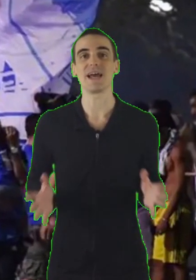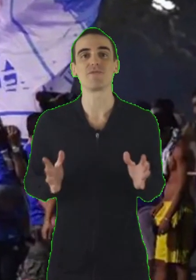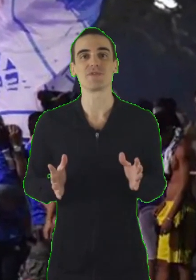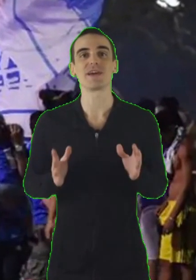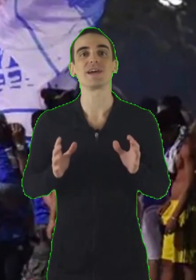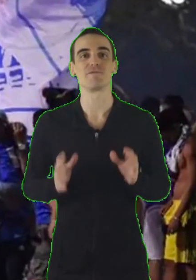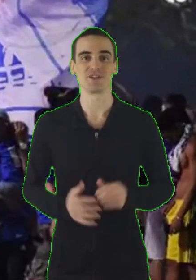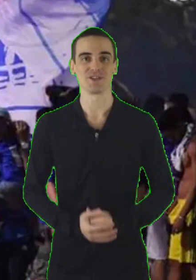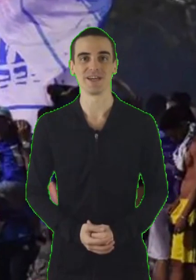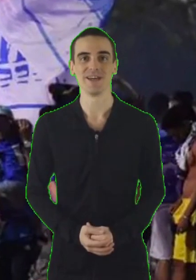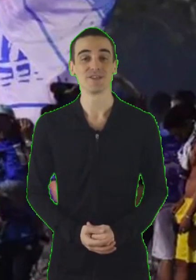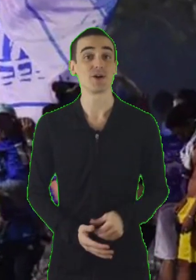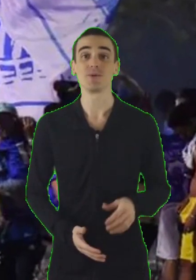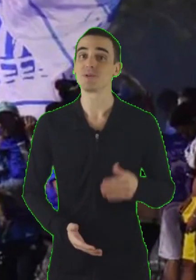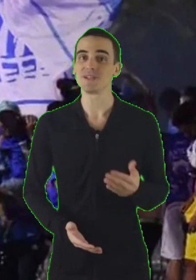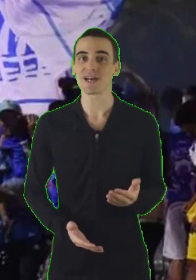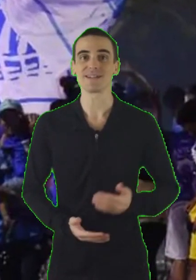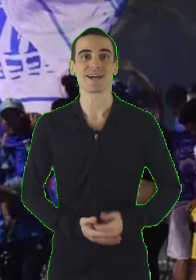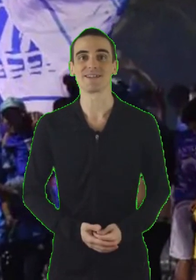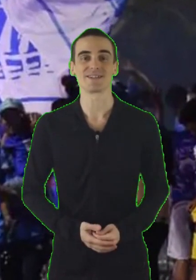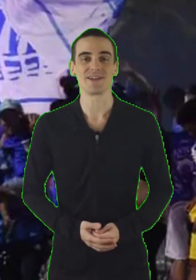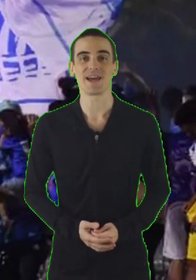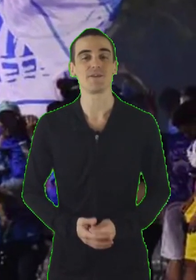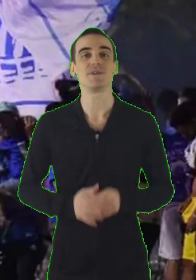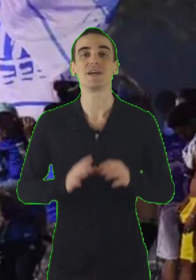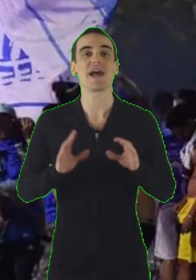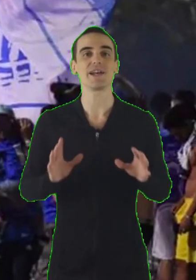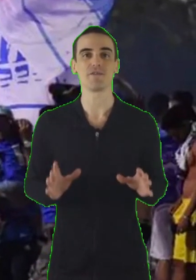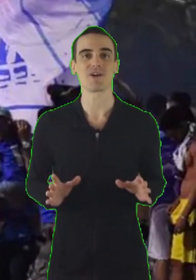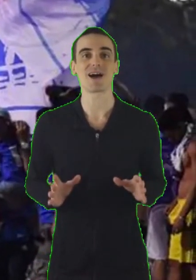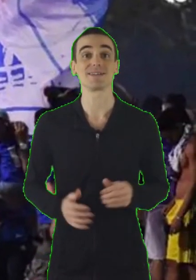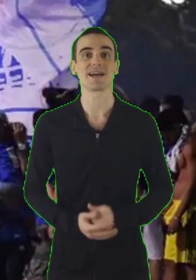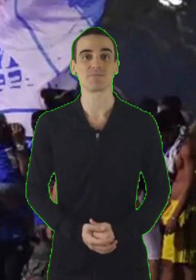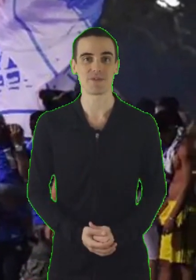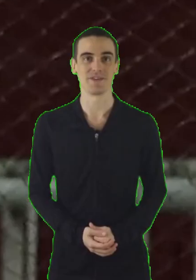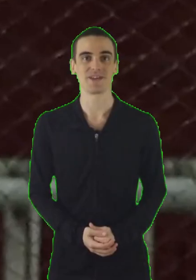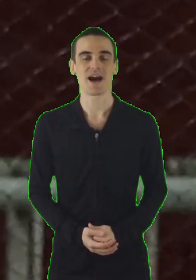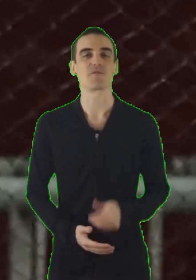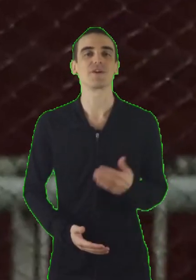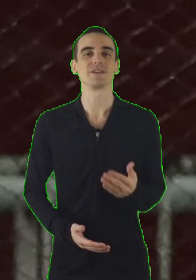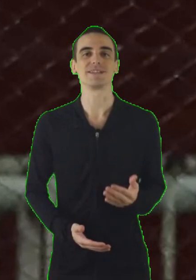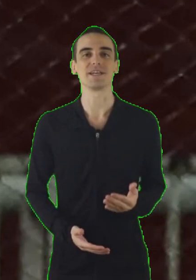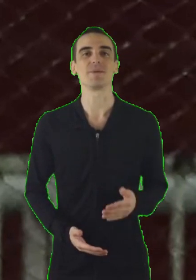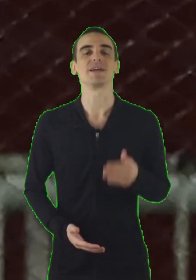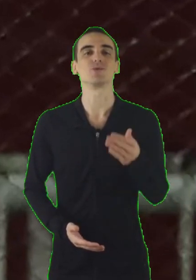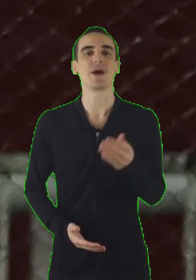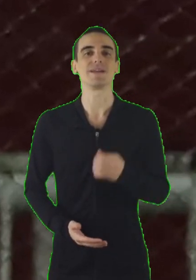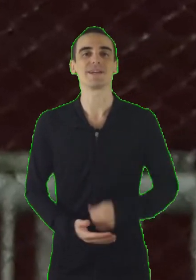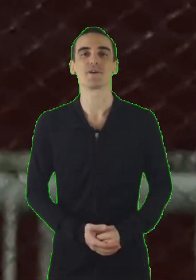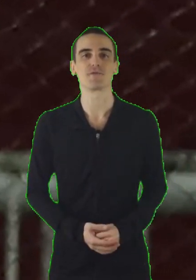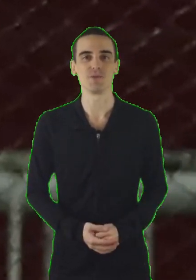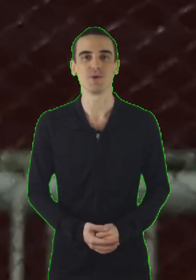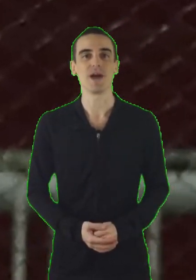YouTube continuar divulgando essas informações para você. Obrigado! Continuando, Caio Jorge volta a ter seu